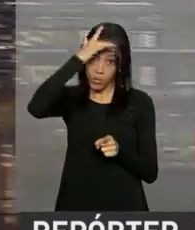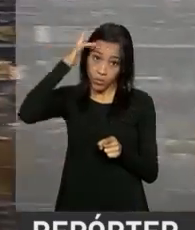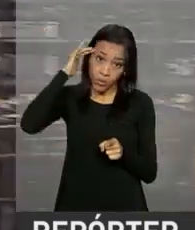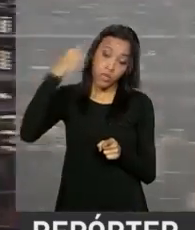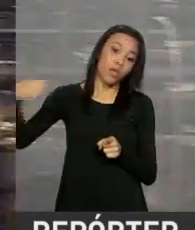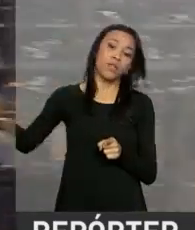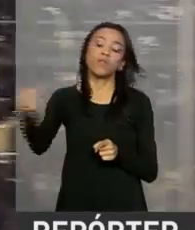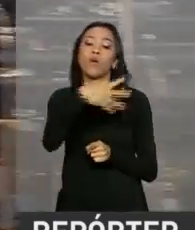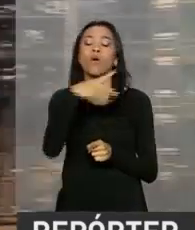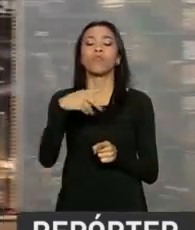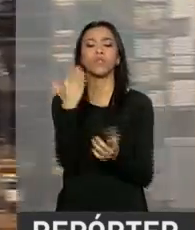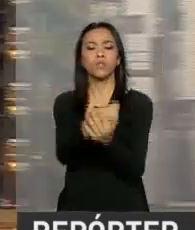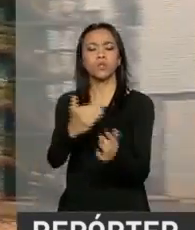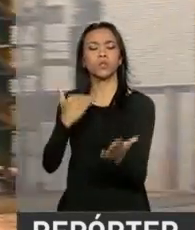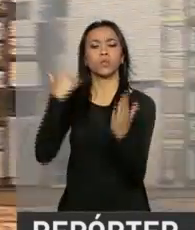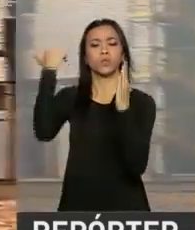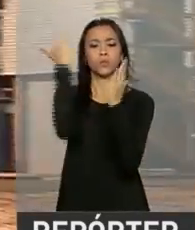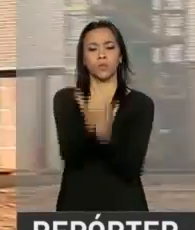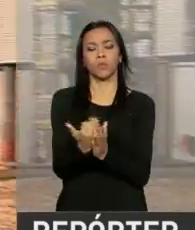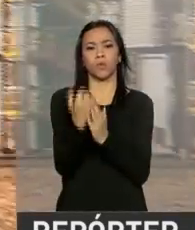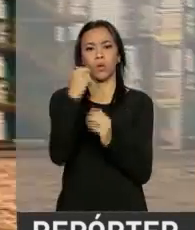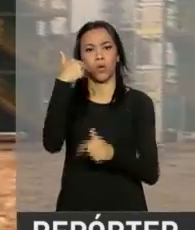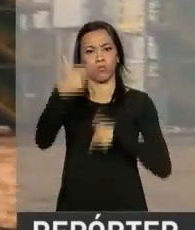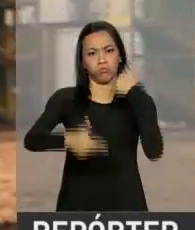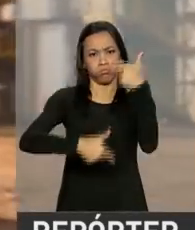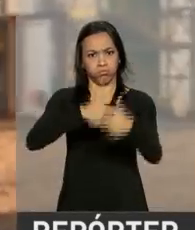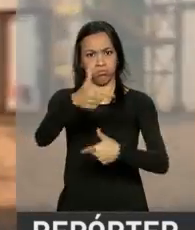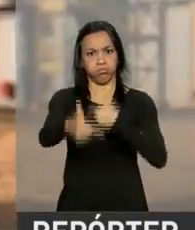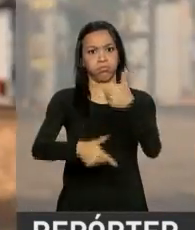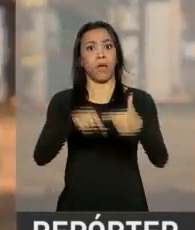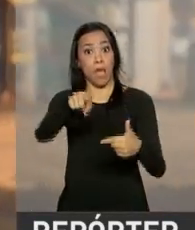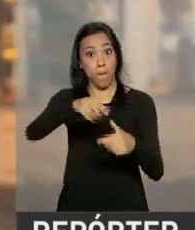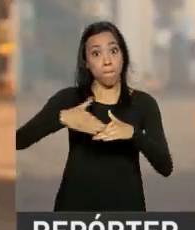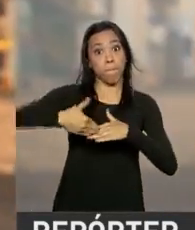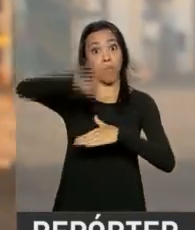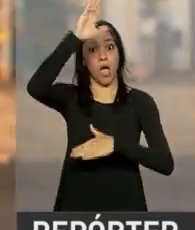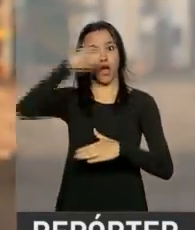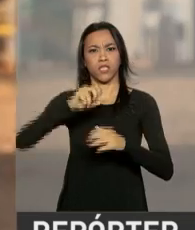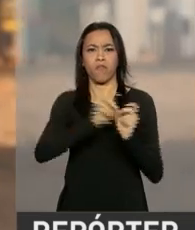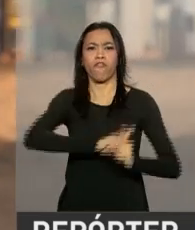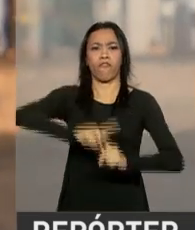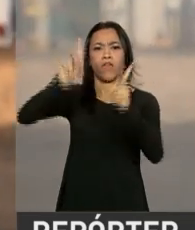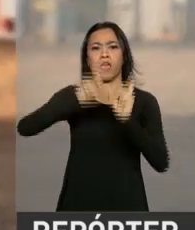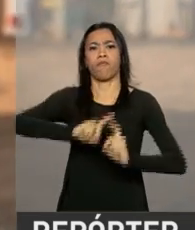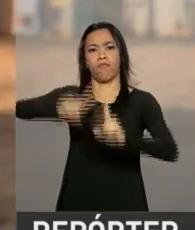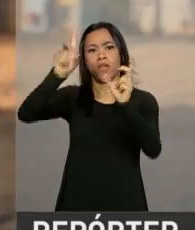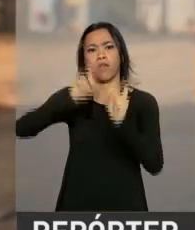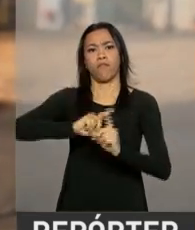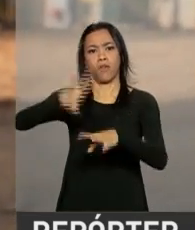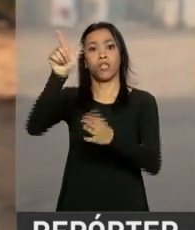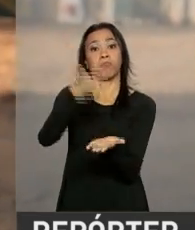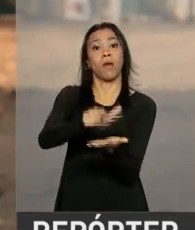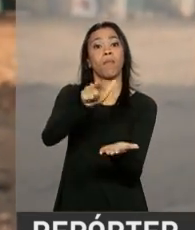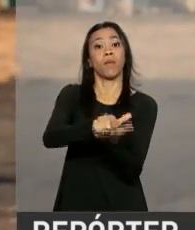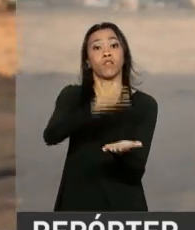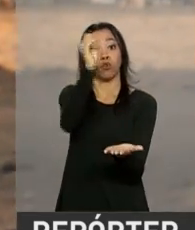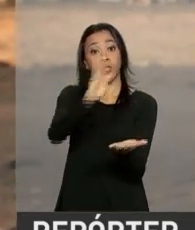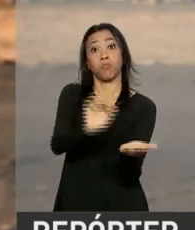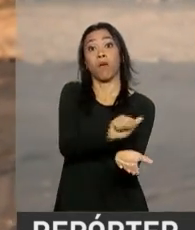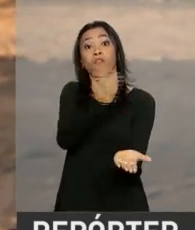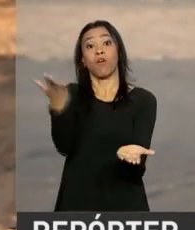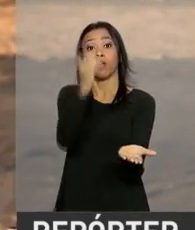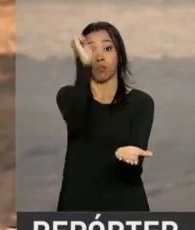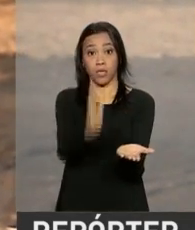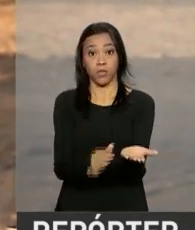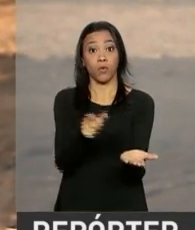instalação dobrou a capacidade de produção do grupo, considerado o maior produtor e exportador de papéis do Brasil. A unidade entrou